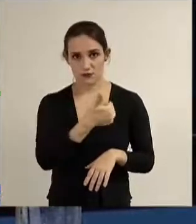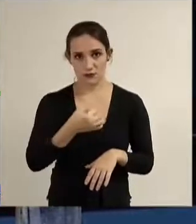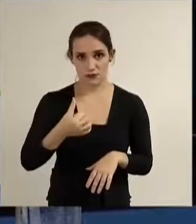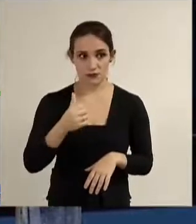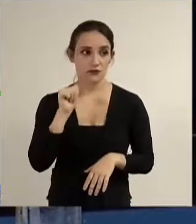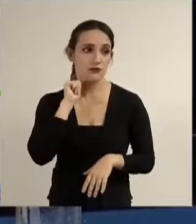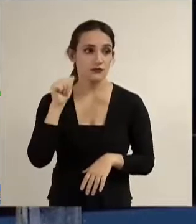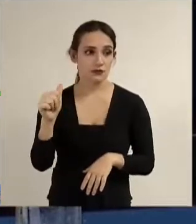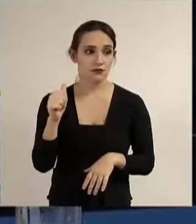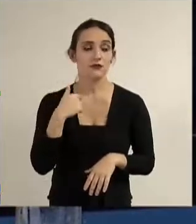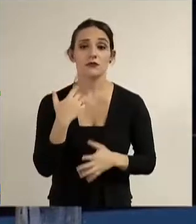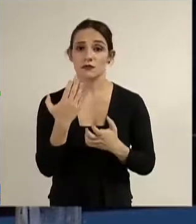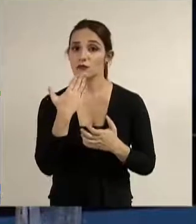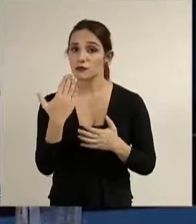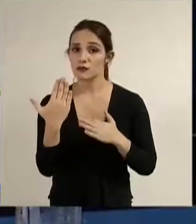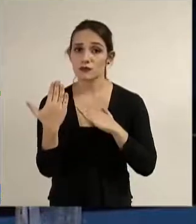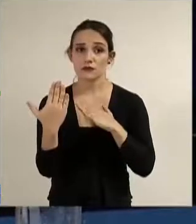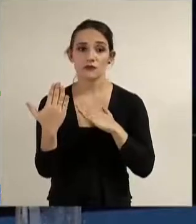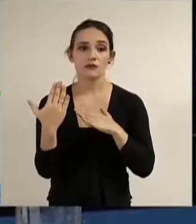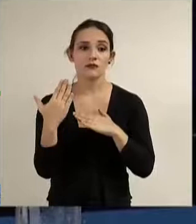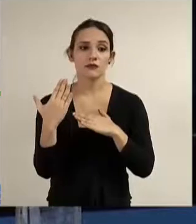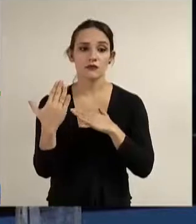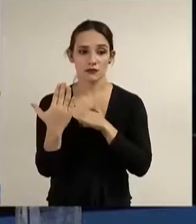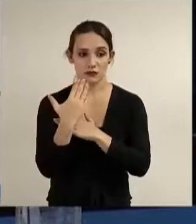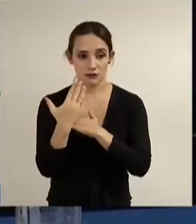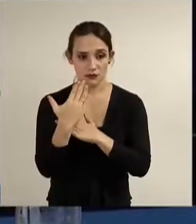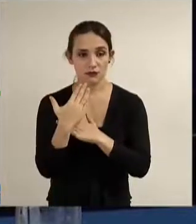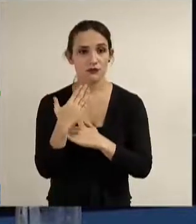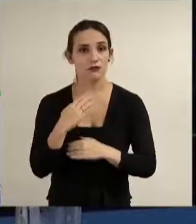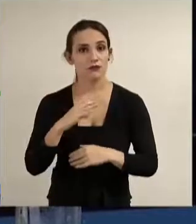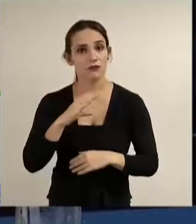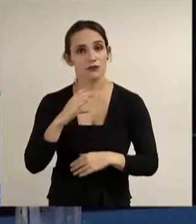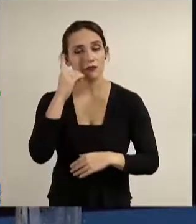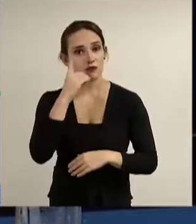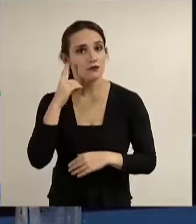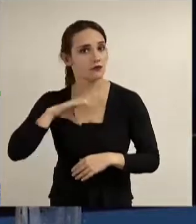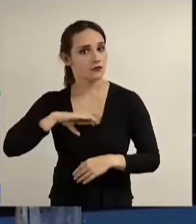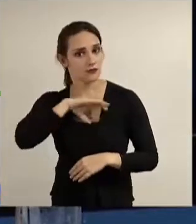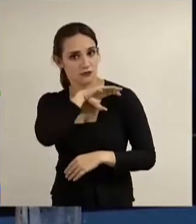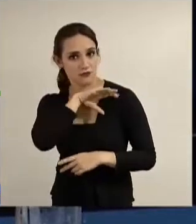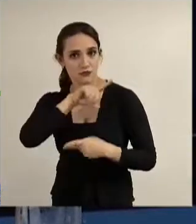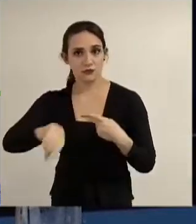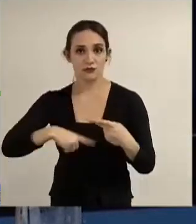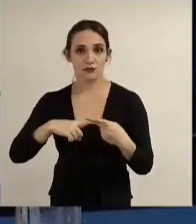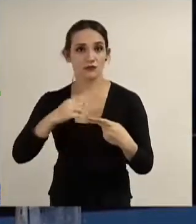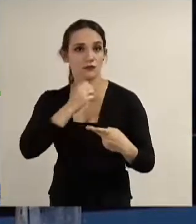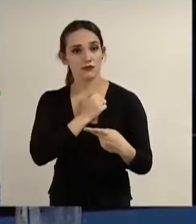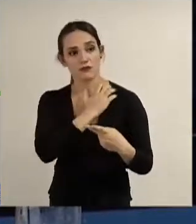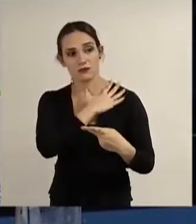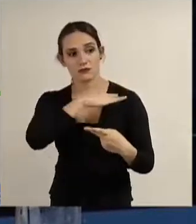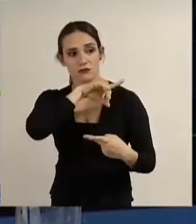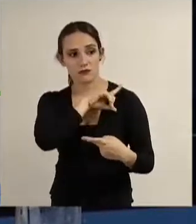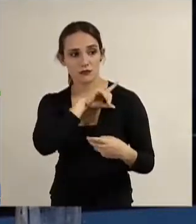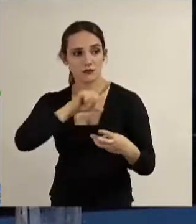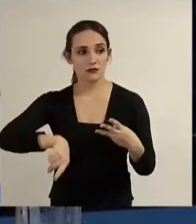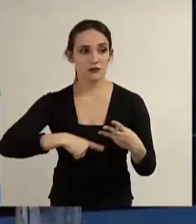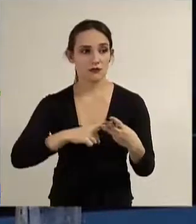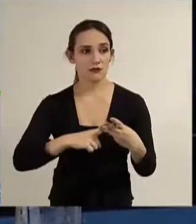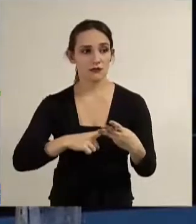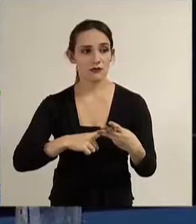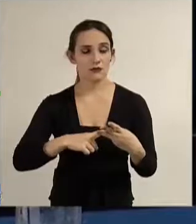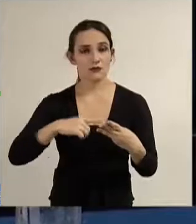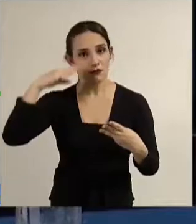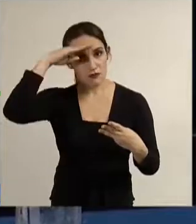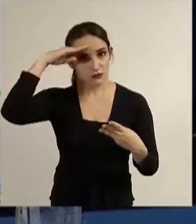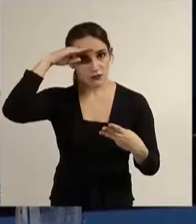contar com a ajuda neste evento do deputado Capitão Contar, do deputado Coronel Davi, do deputado